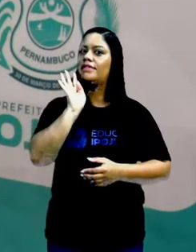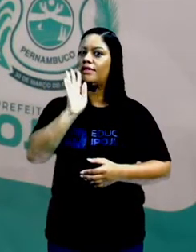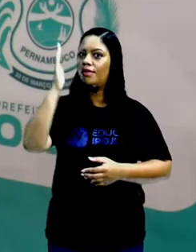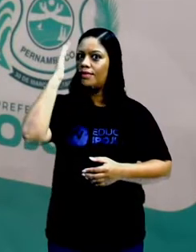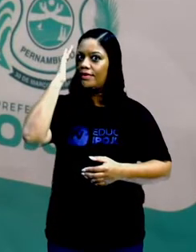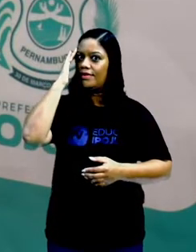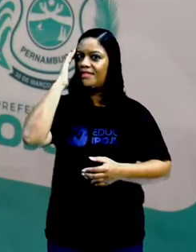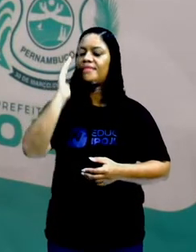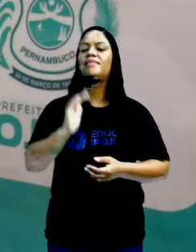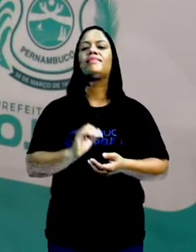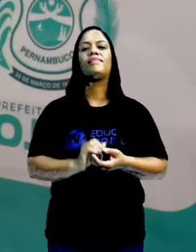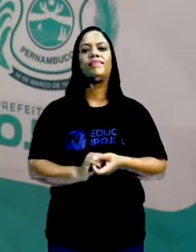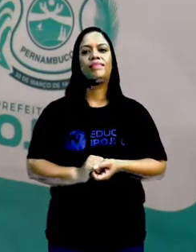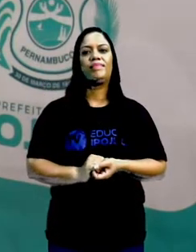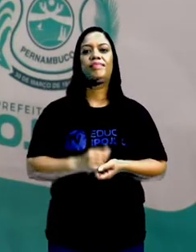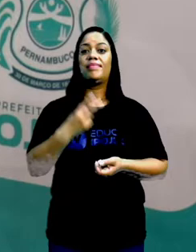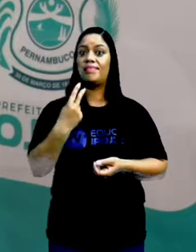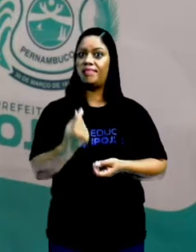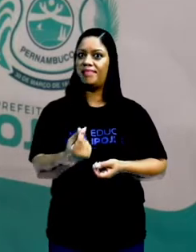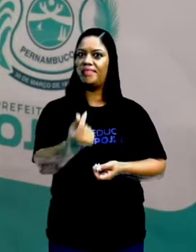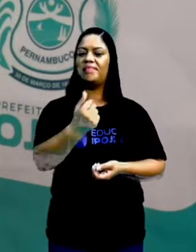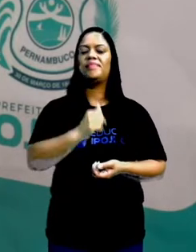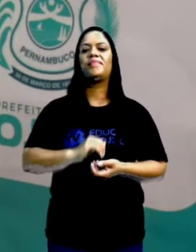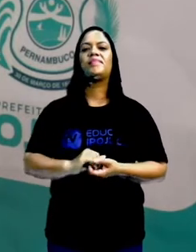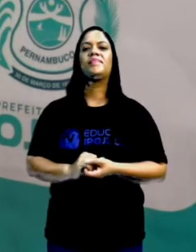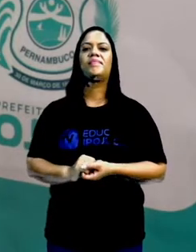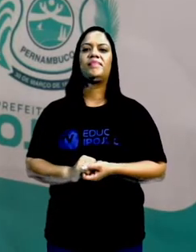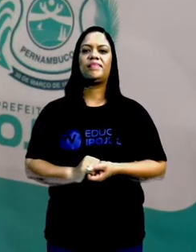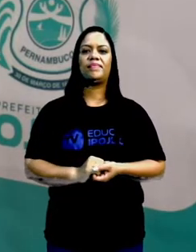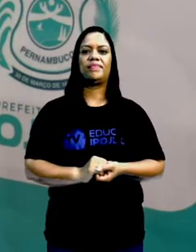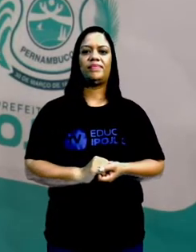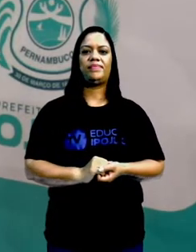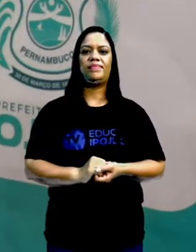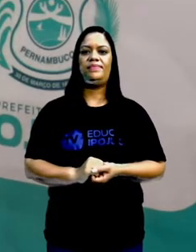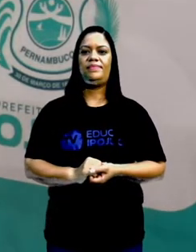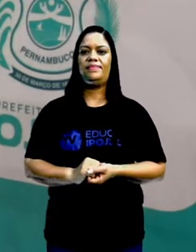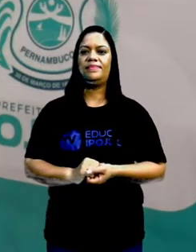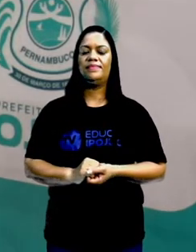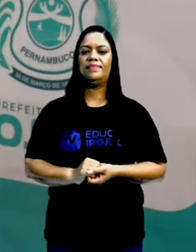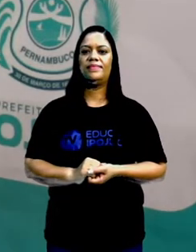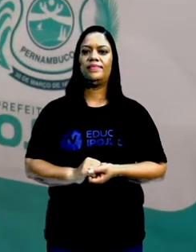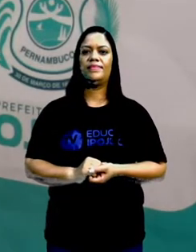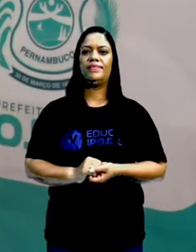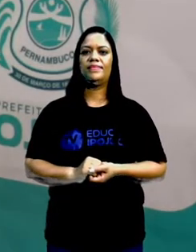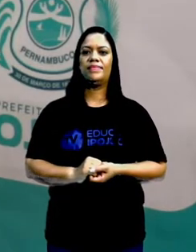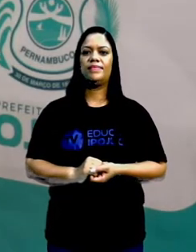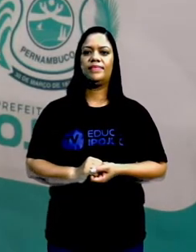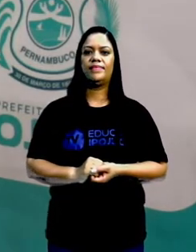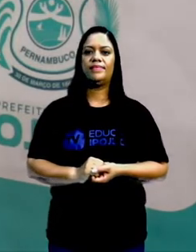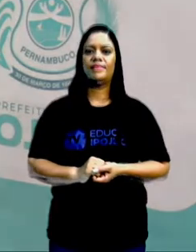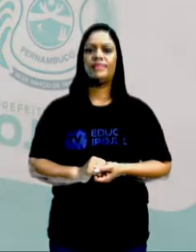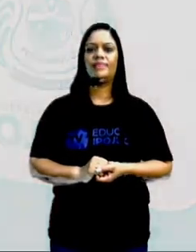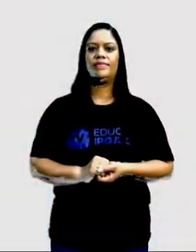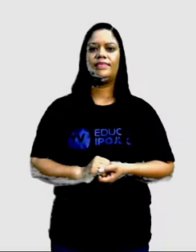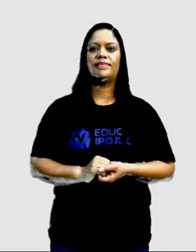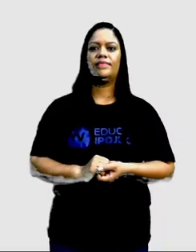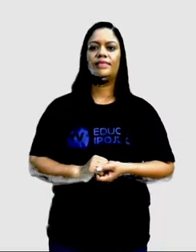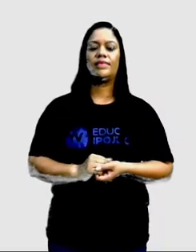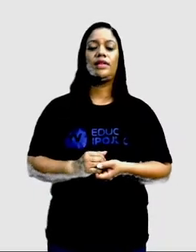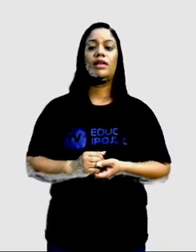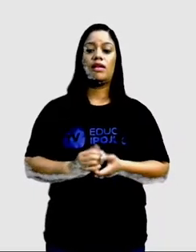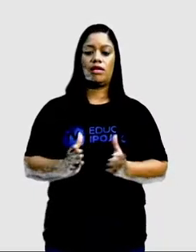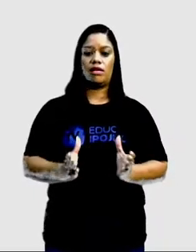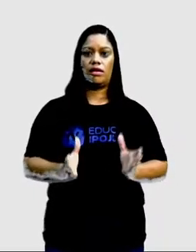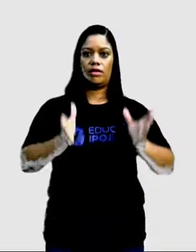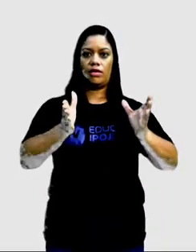Entendeu direitinho? Então vamos para a próxima situação, que é a situação 2. Em uma